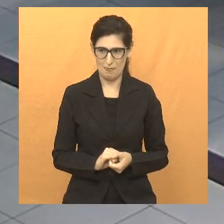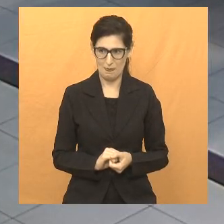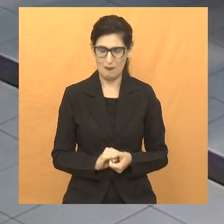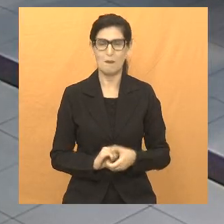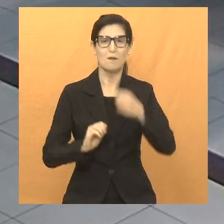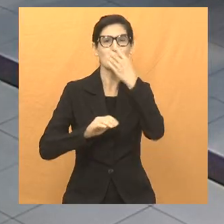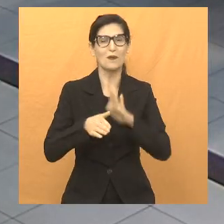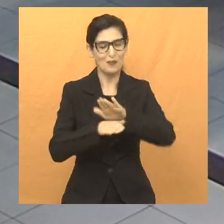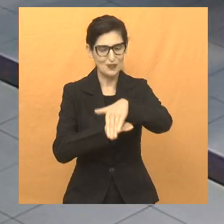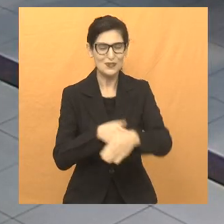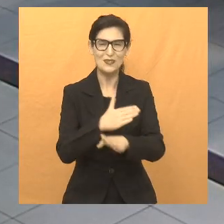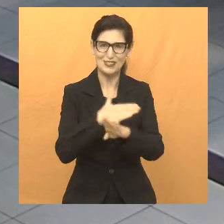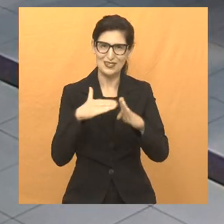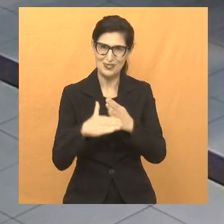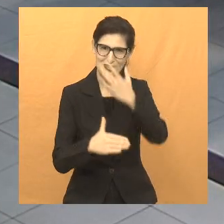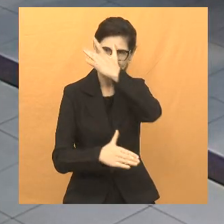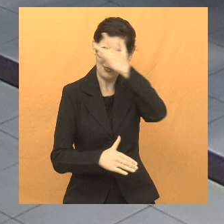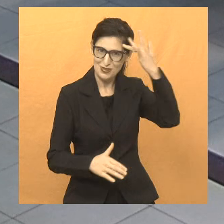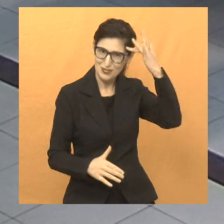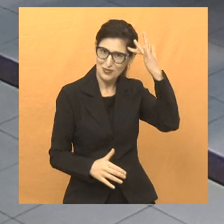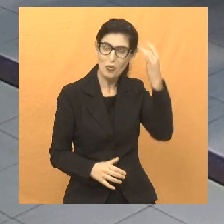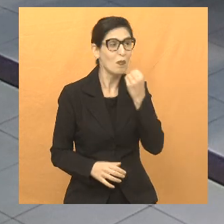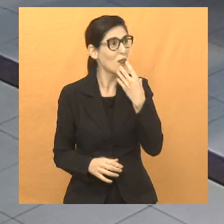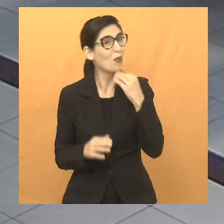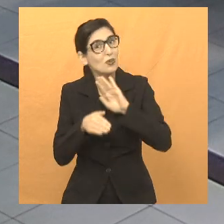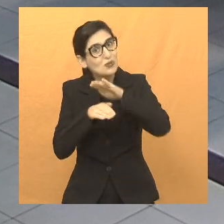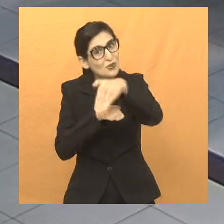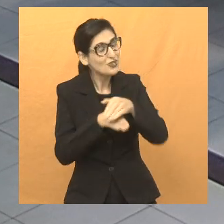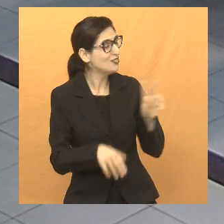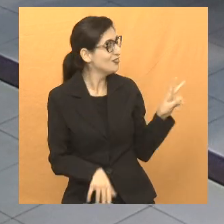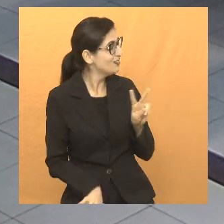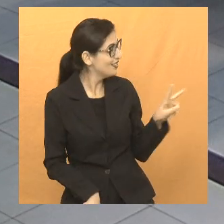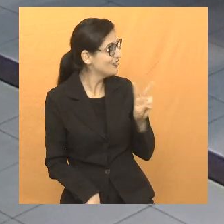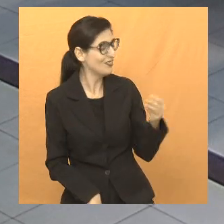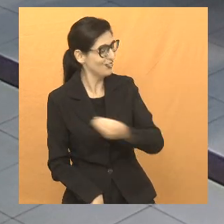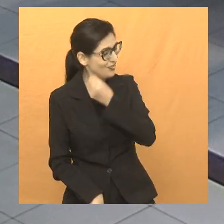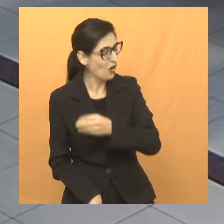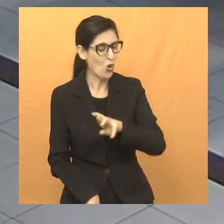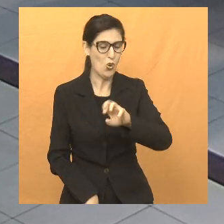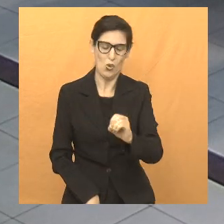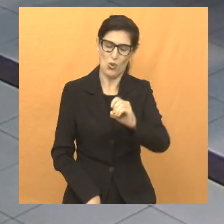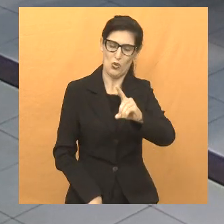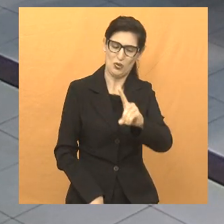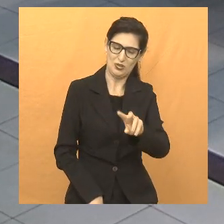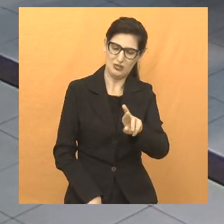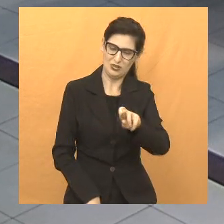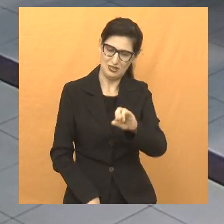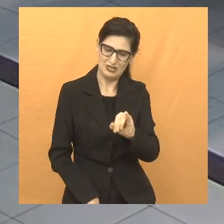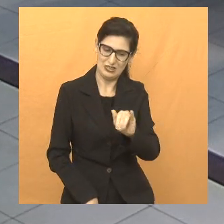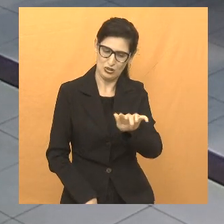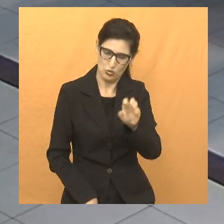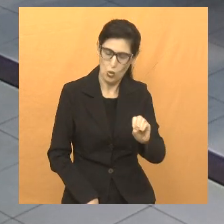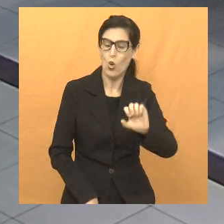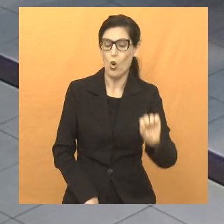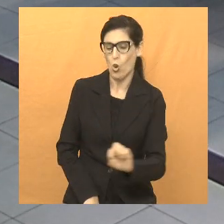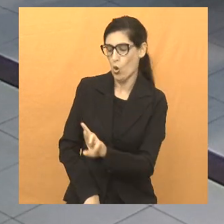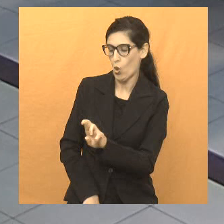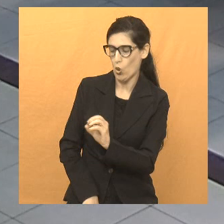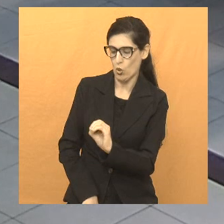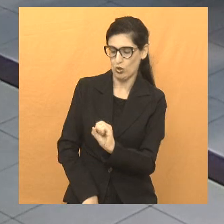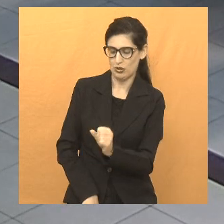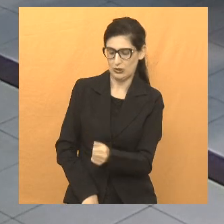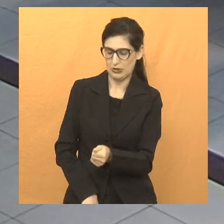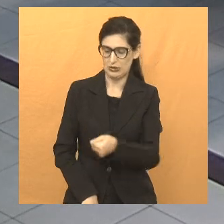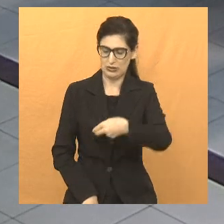Boa noite a todos. Boa noite aos vereadores aqui presentes, ao doutor Rodrigo, doutora Rosana.